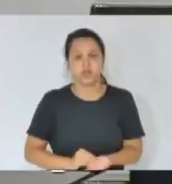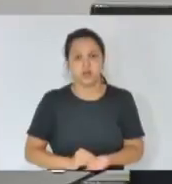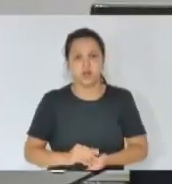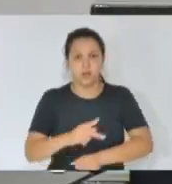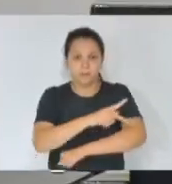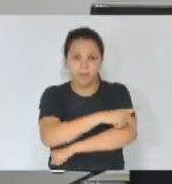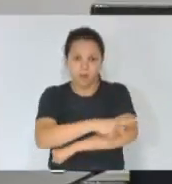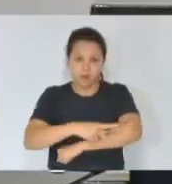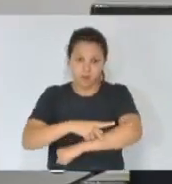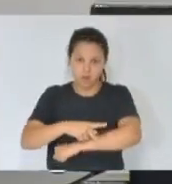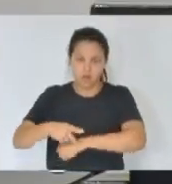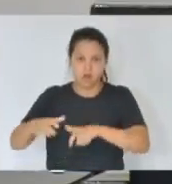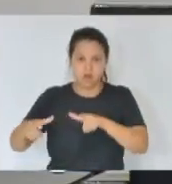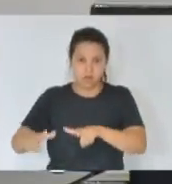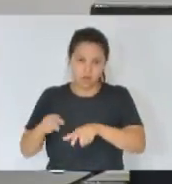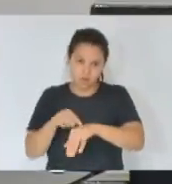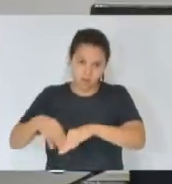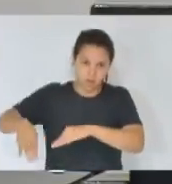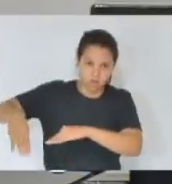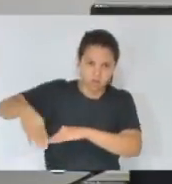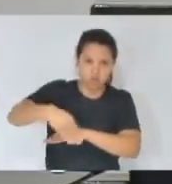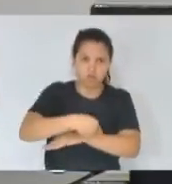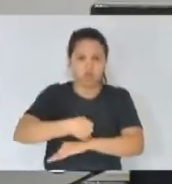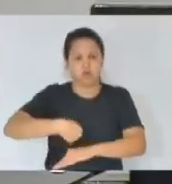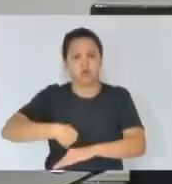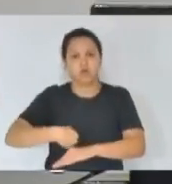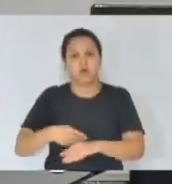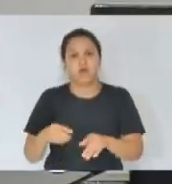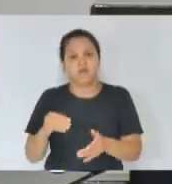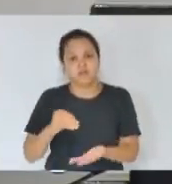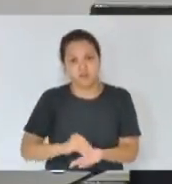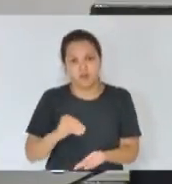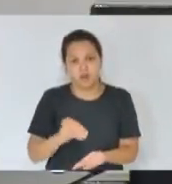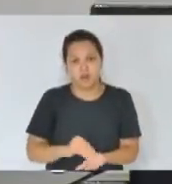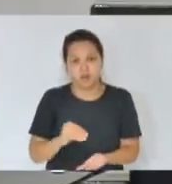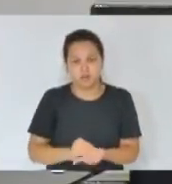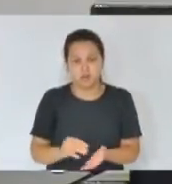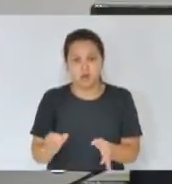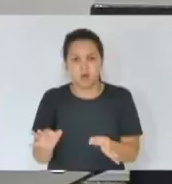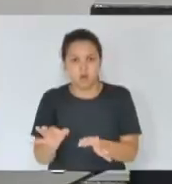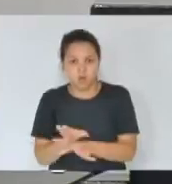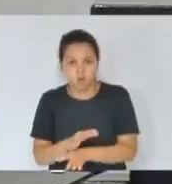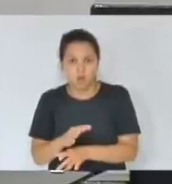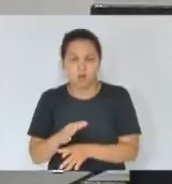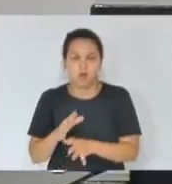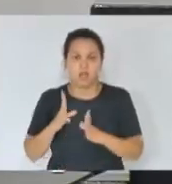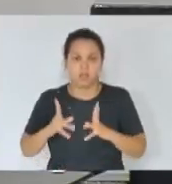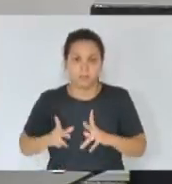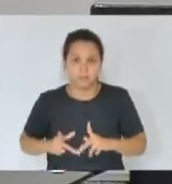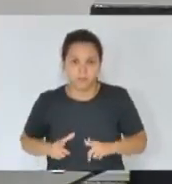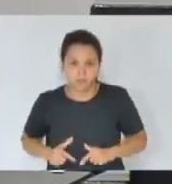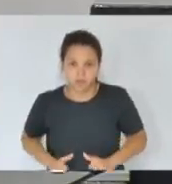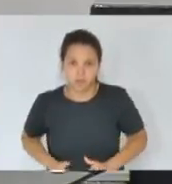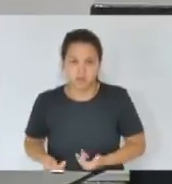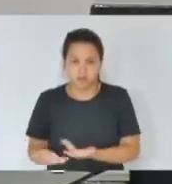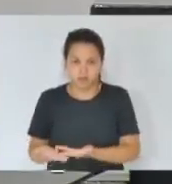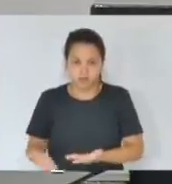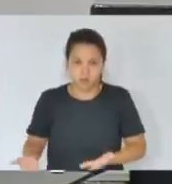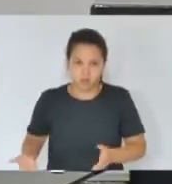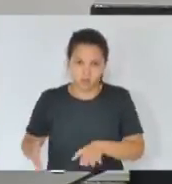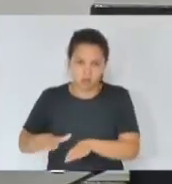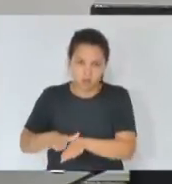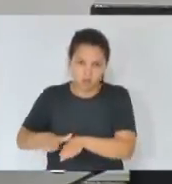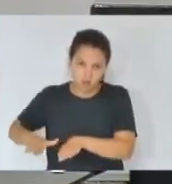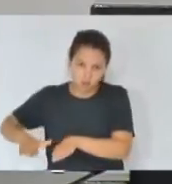retorno, falta conclusão e limpeza dos acostamentos, mas já foi emperrado